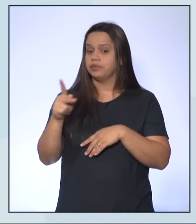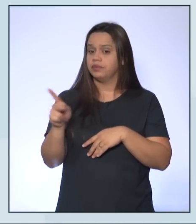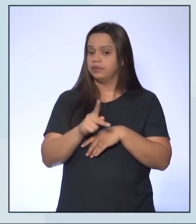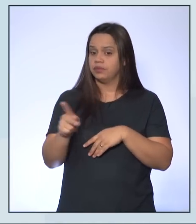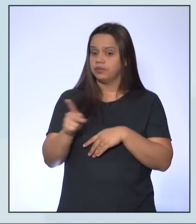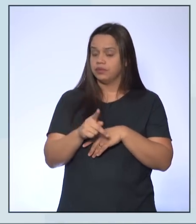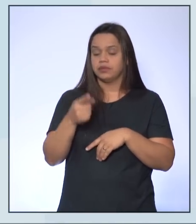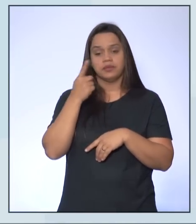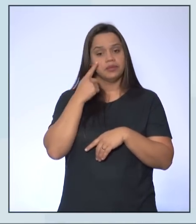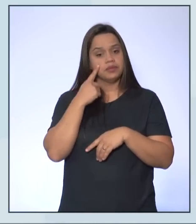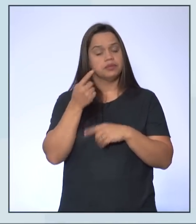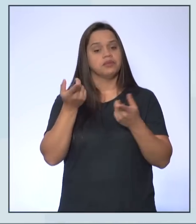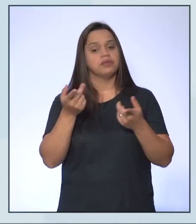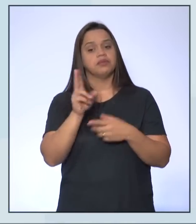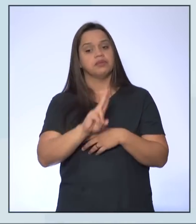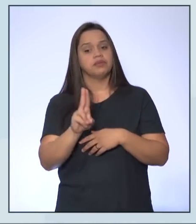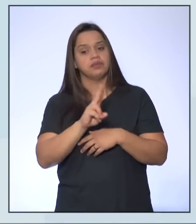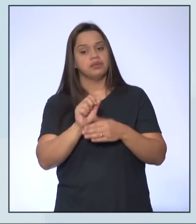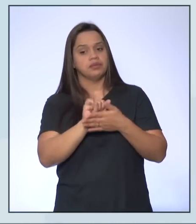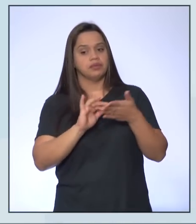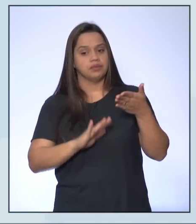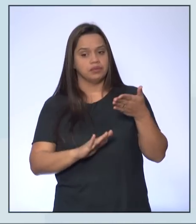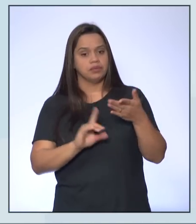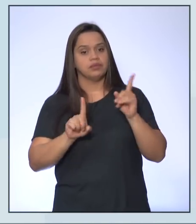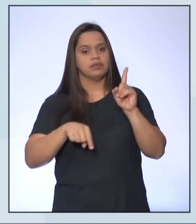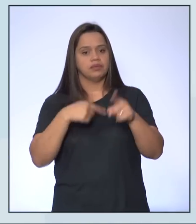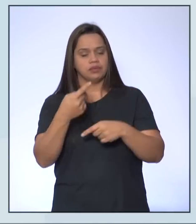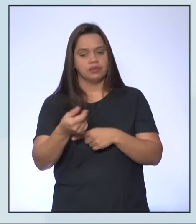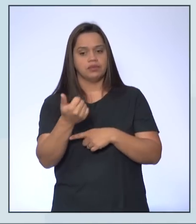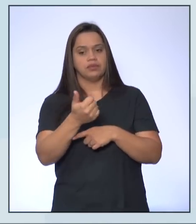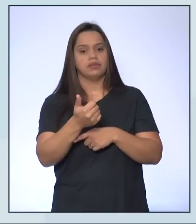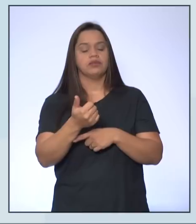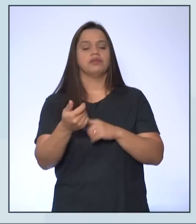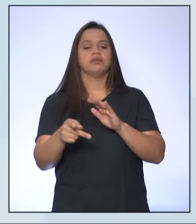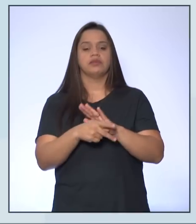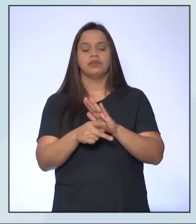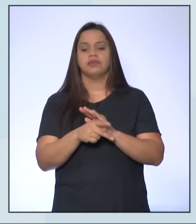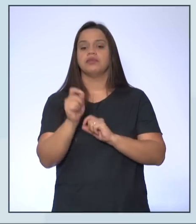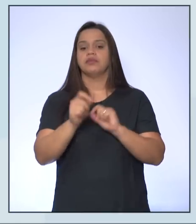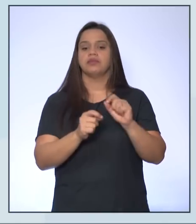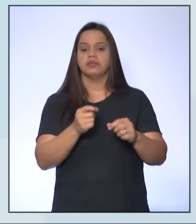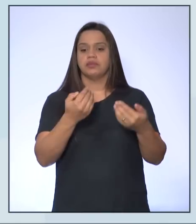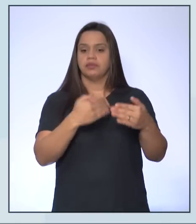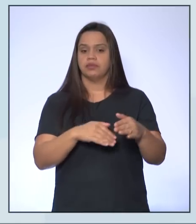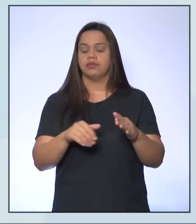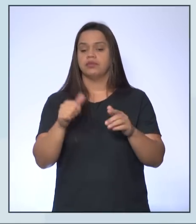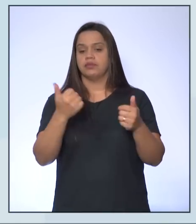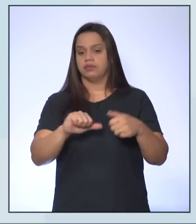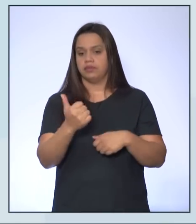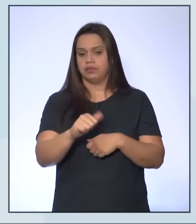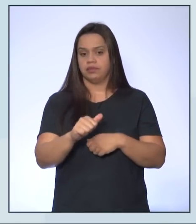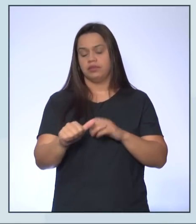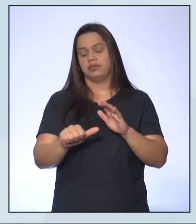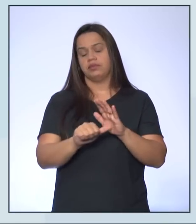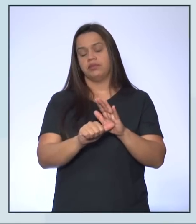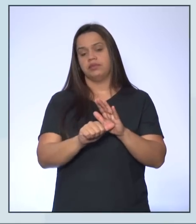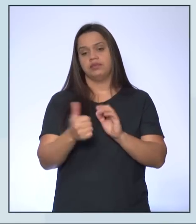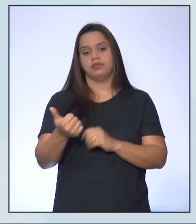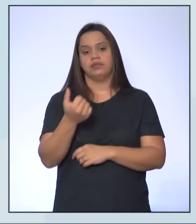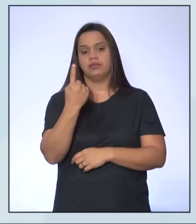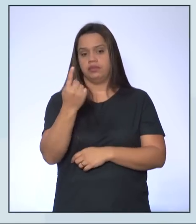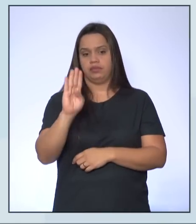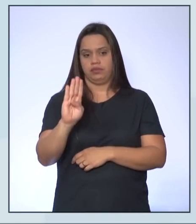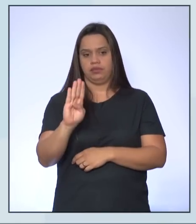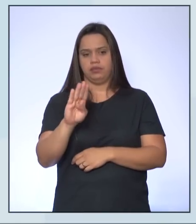vão utilizar essa atividade para avaliação do primeiro bimestre. Então, primeira pergunta é: a partir